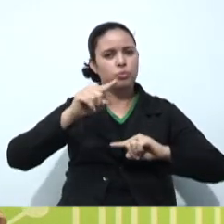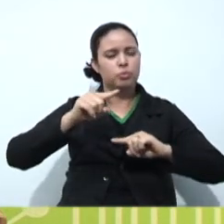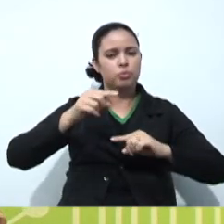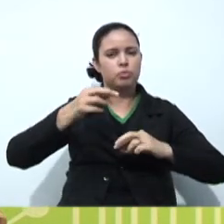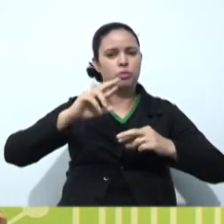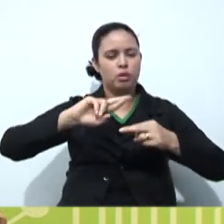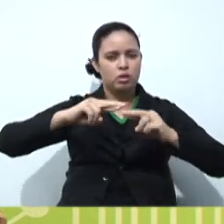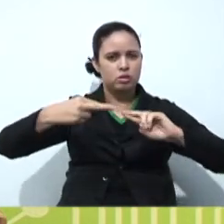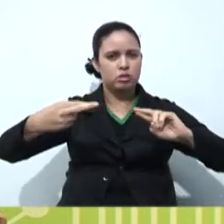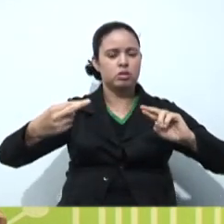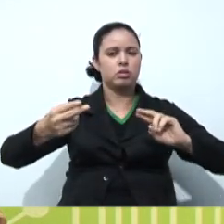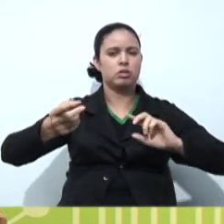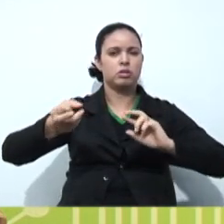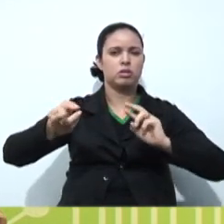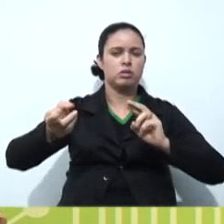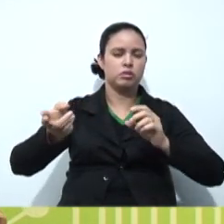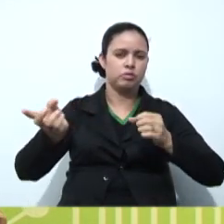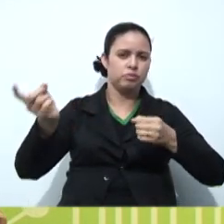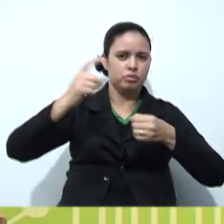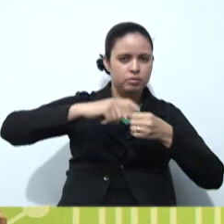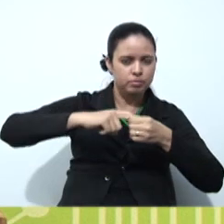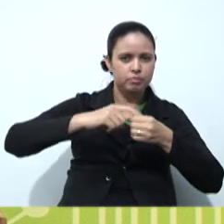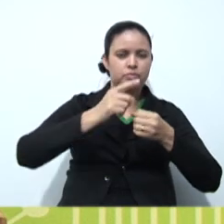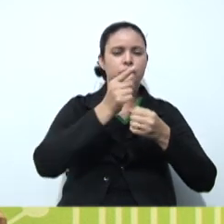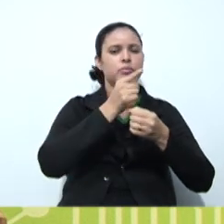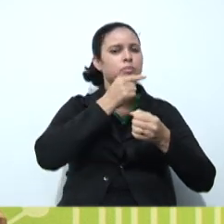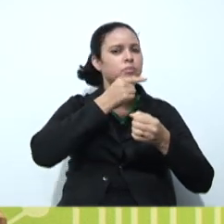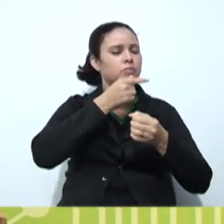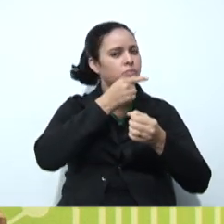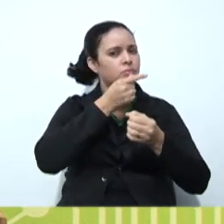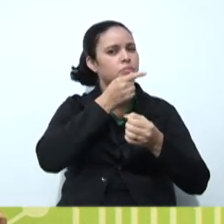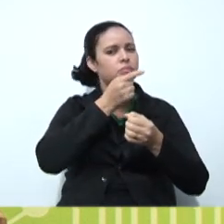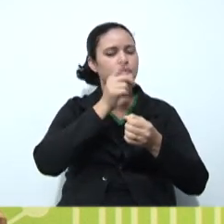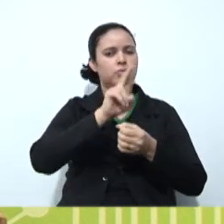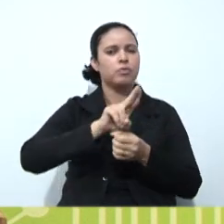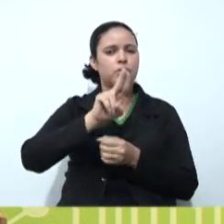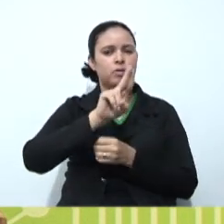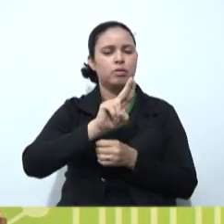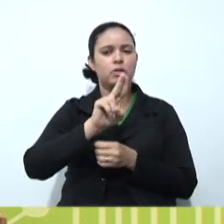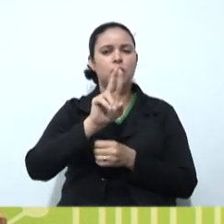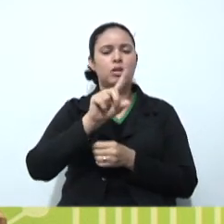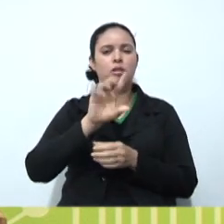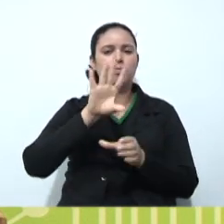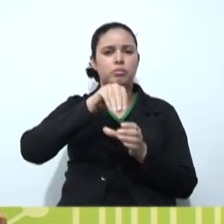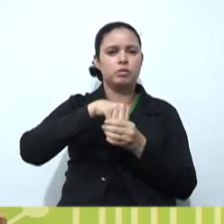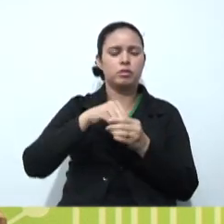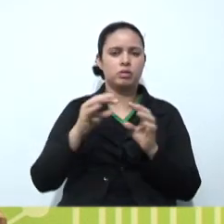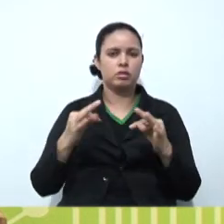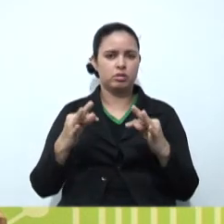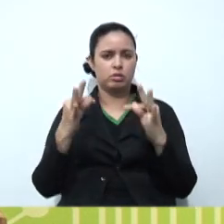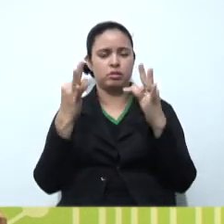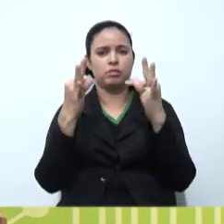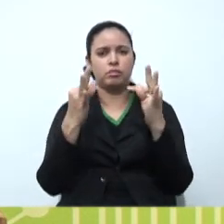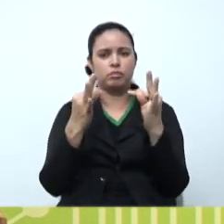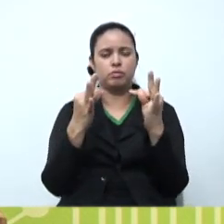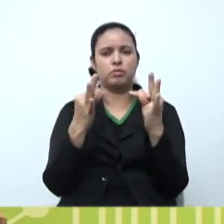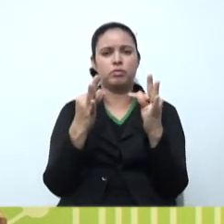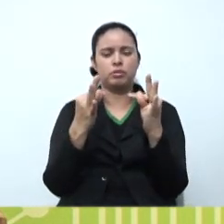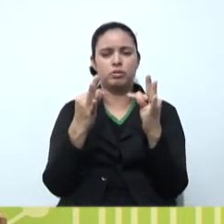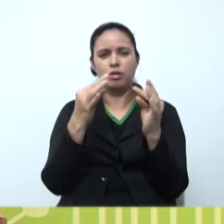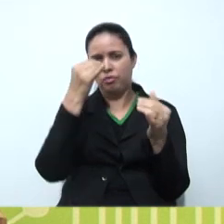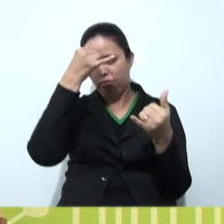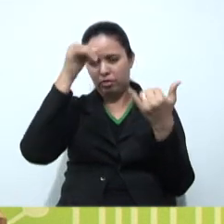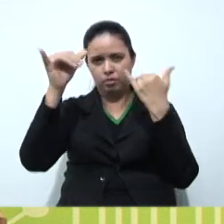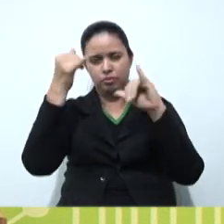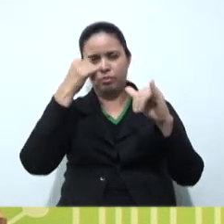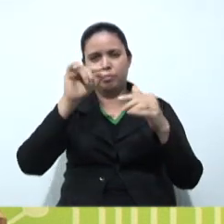com reaproveitamento da água e tantas outras ações, é claro, envolvendo a tecnologia que não degrada o